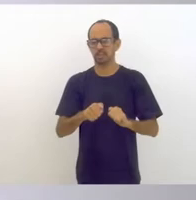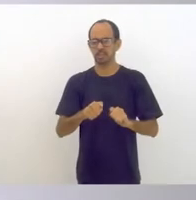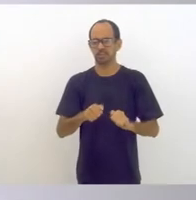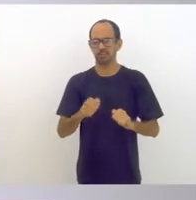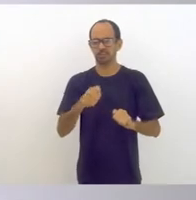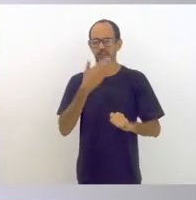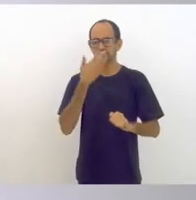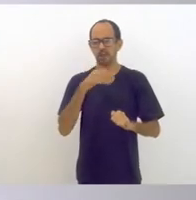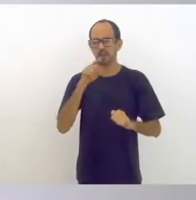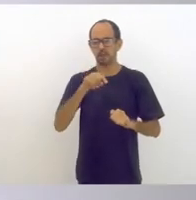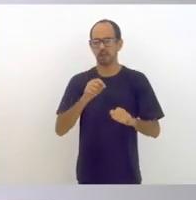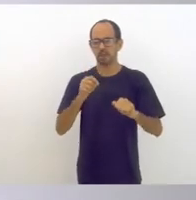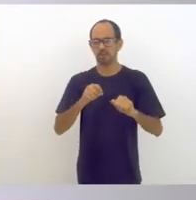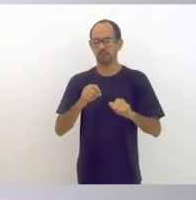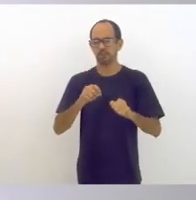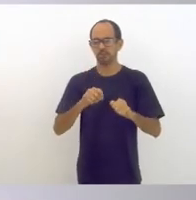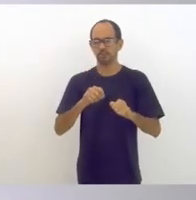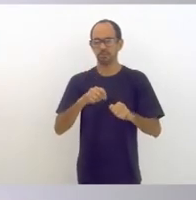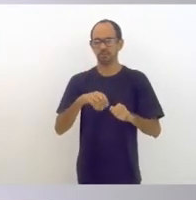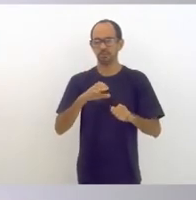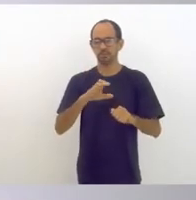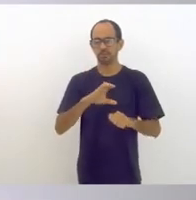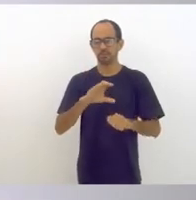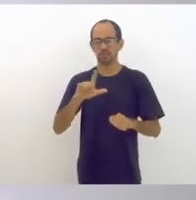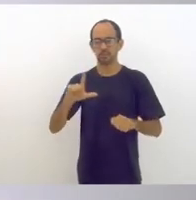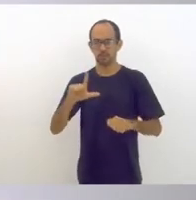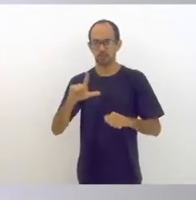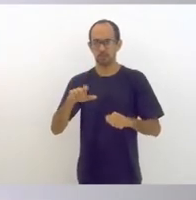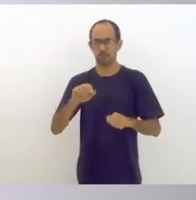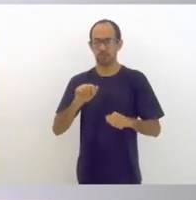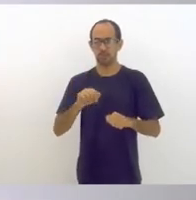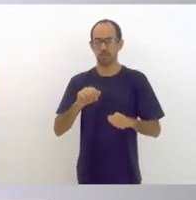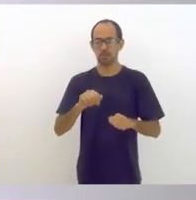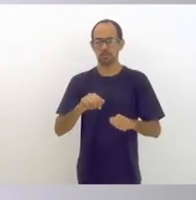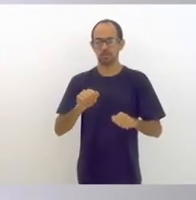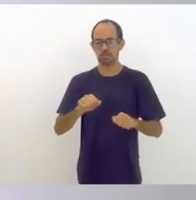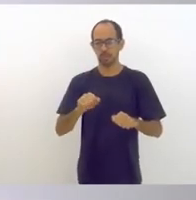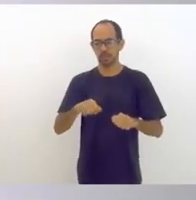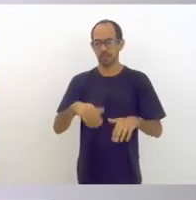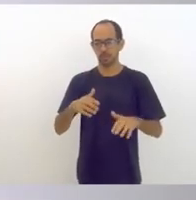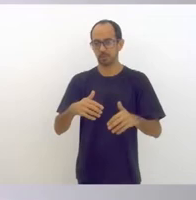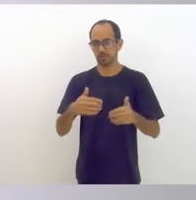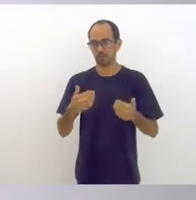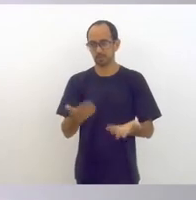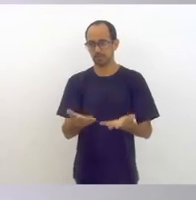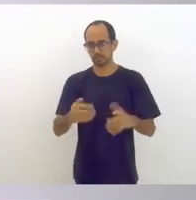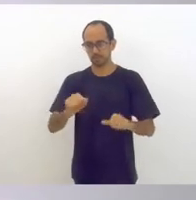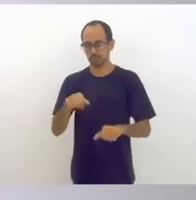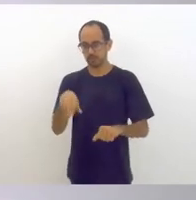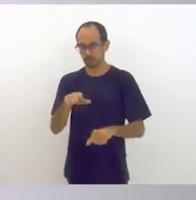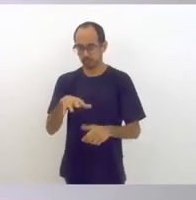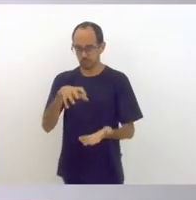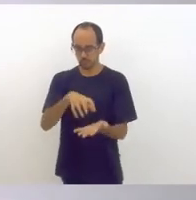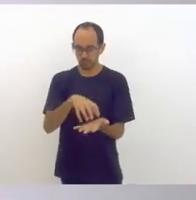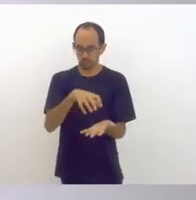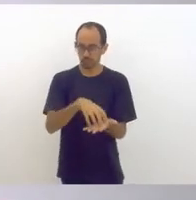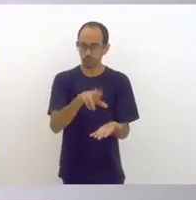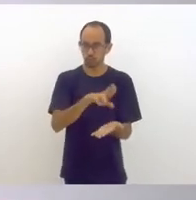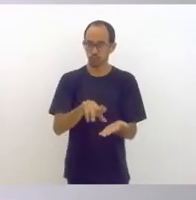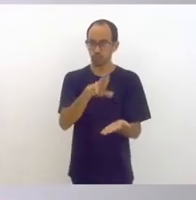essa reclassificação? De unidade de conservação de proteção integral para unidade de conservação de